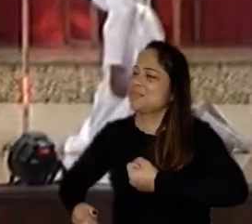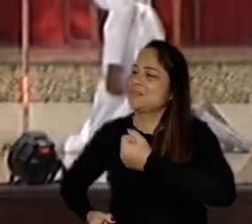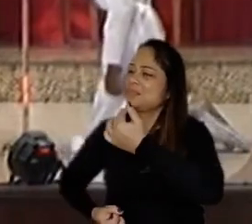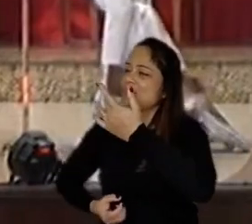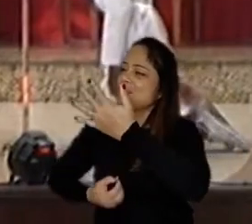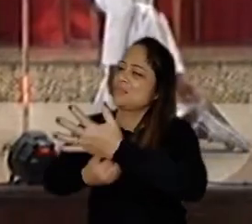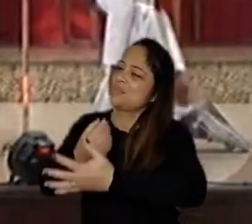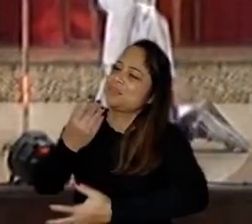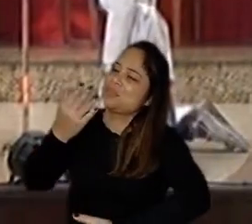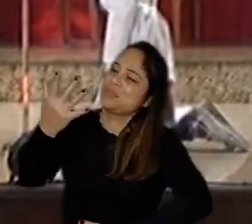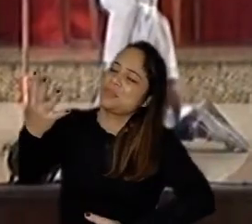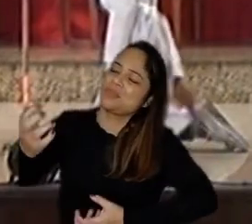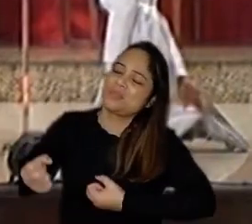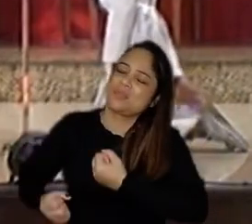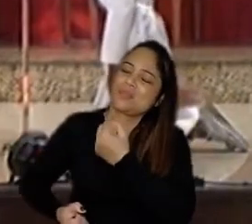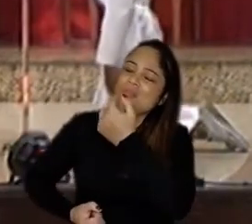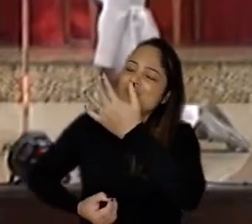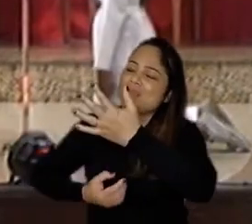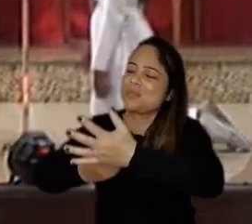inexprimíveis.